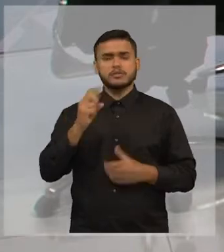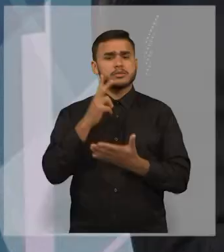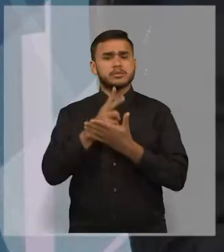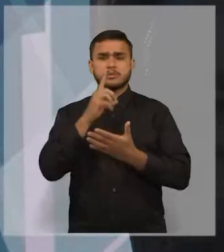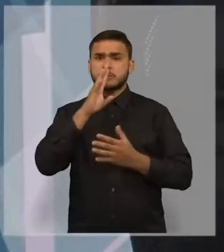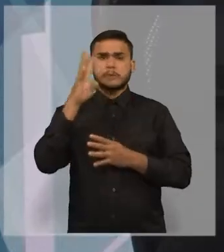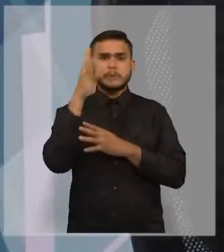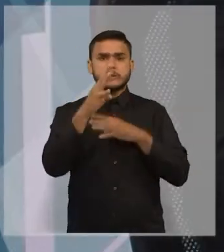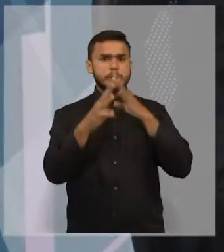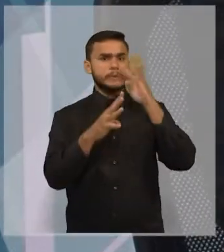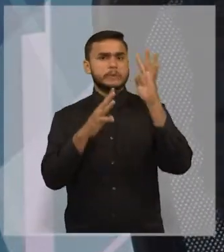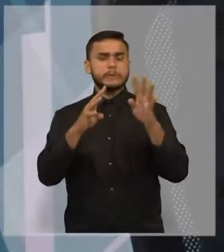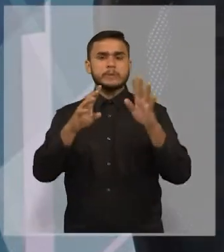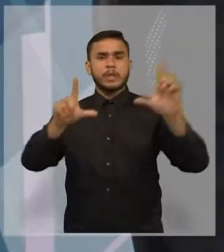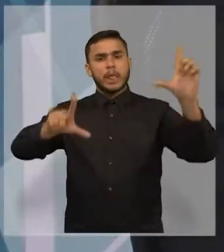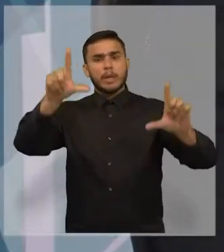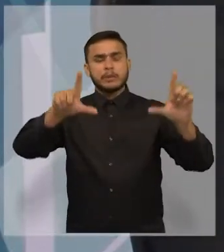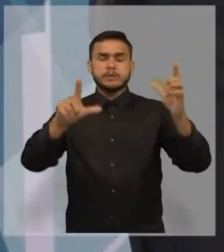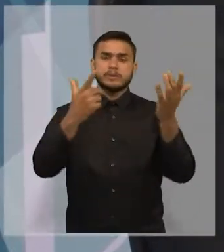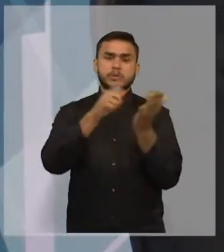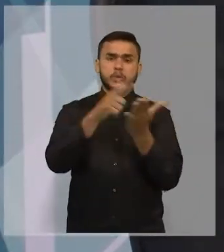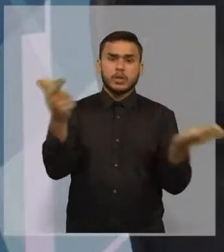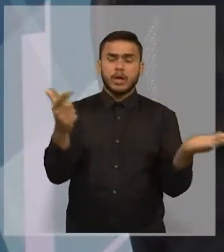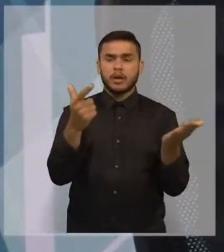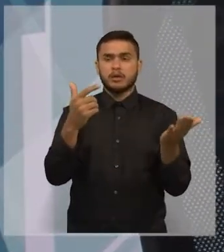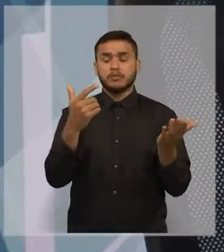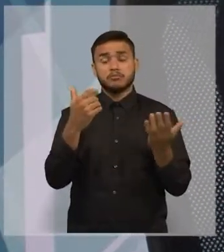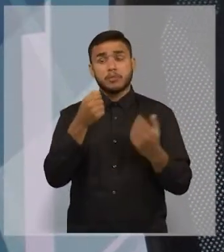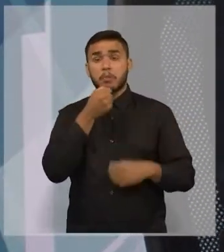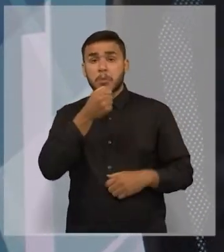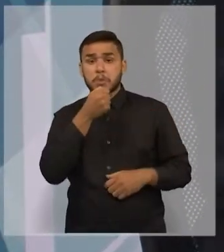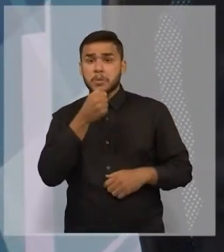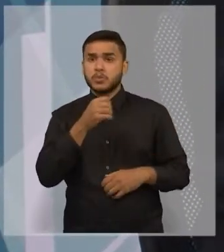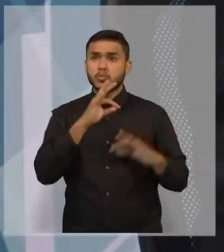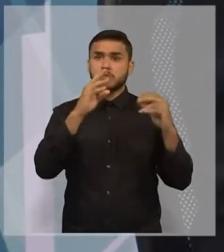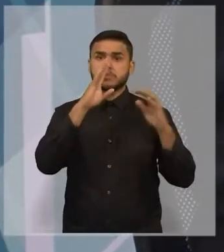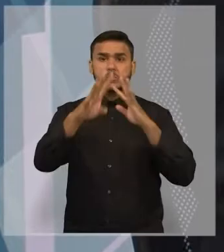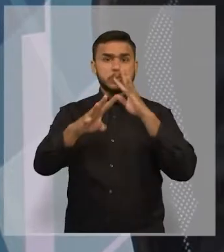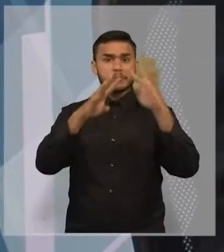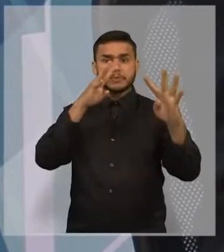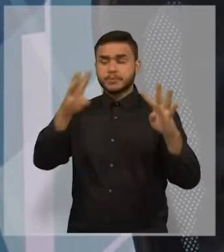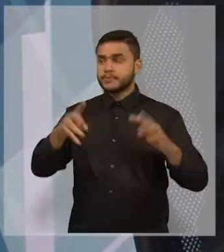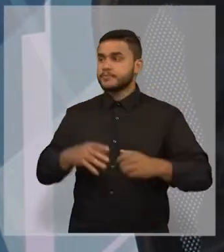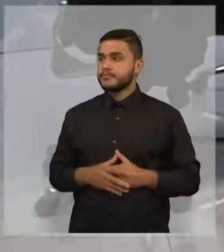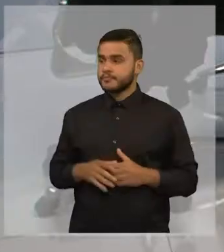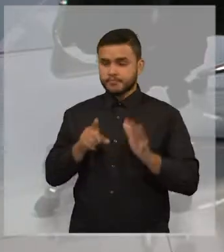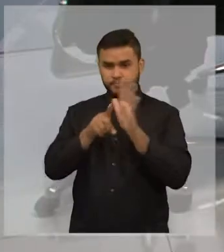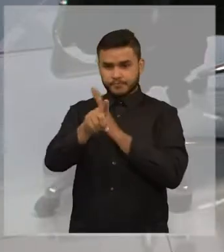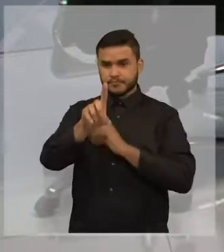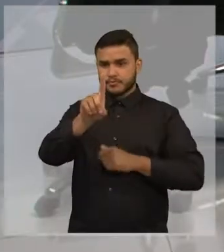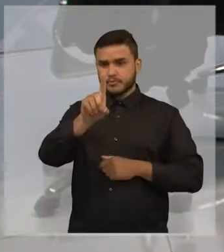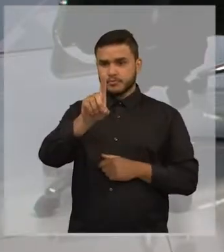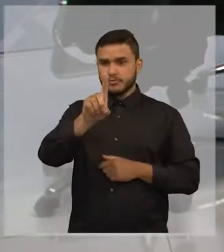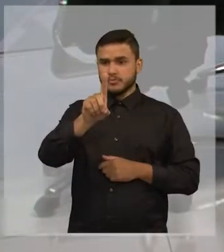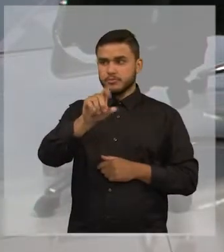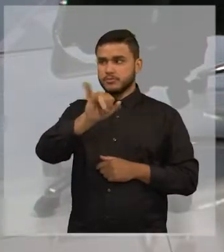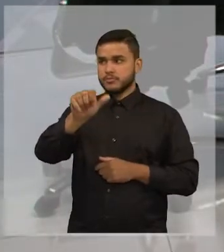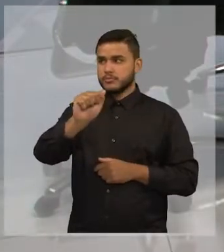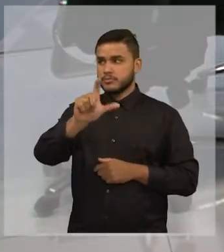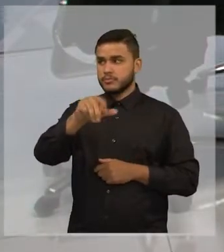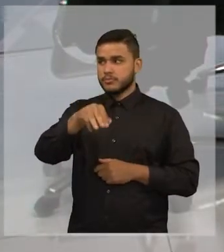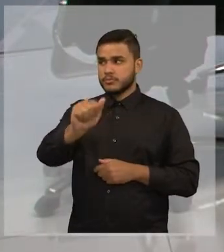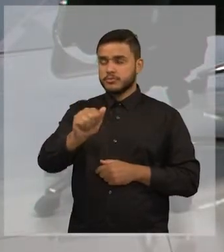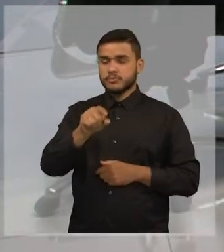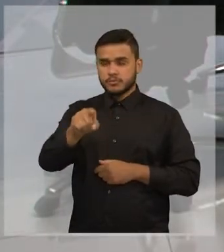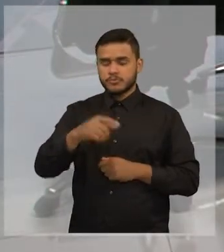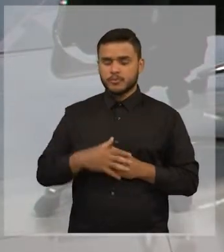Carlos, ele diariamente ataca a imprensa. Então, isso tem que ter um retorno. Djalma, você falou muito pouco sobre esse